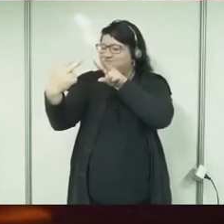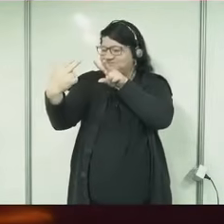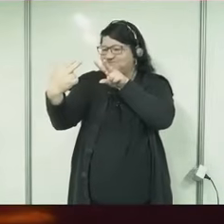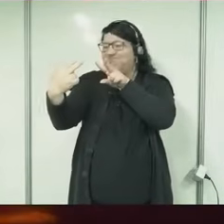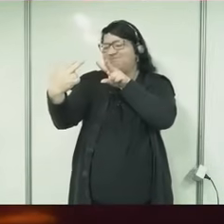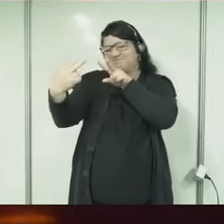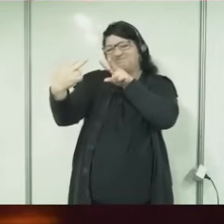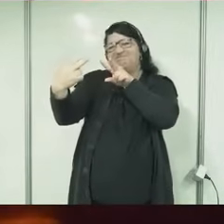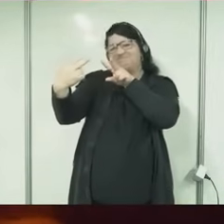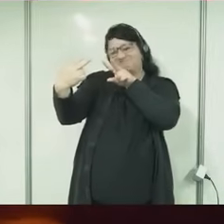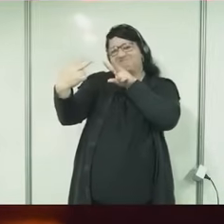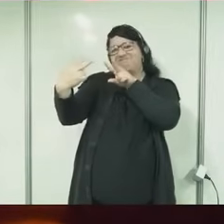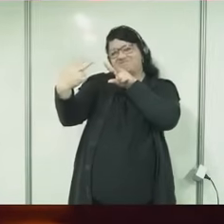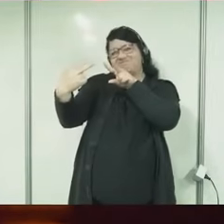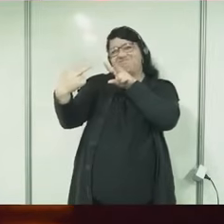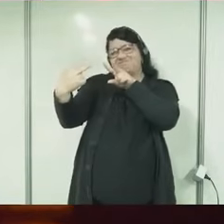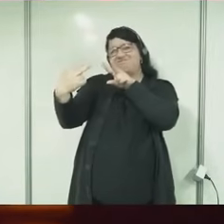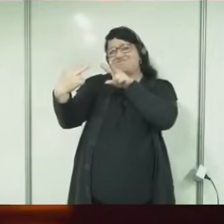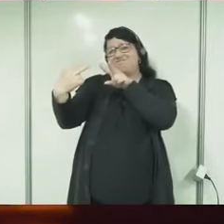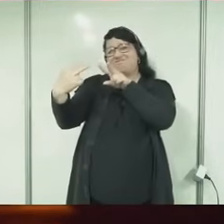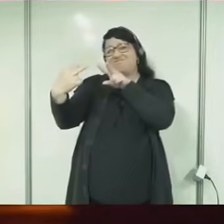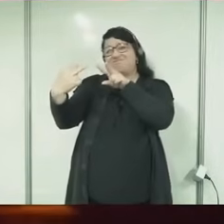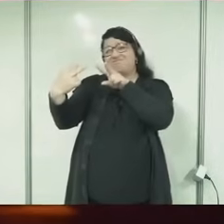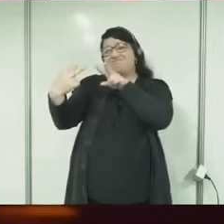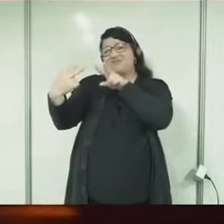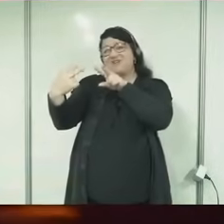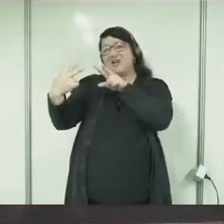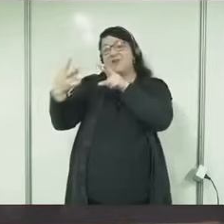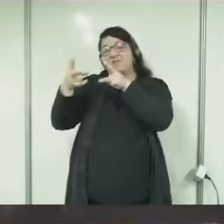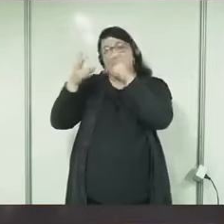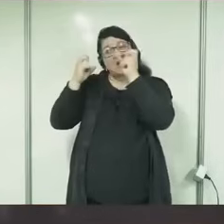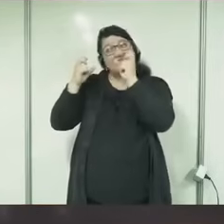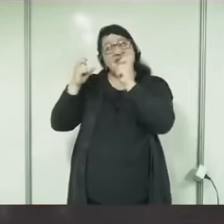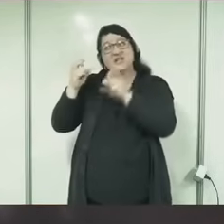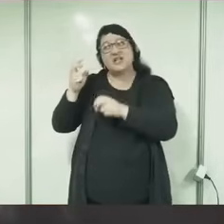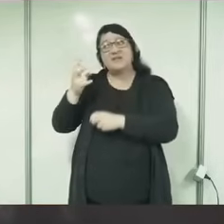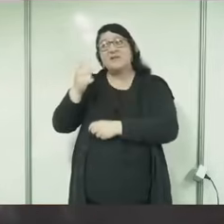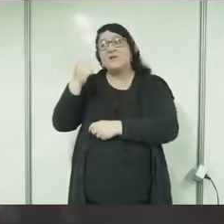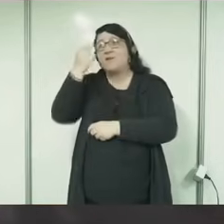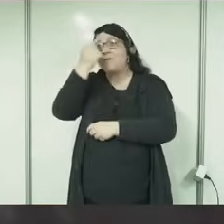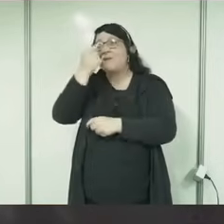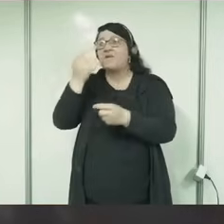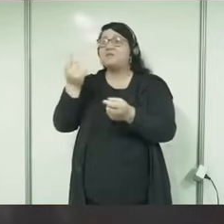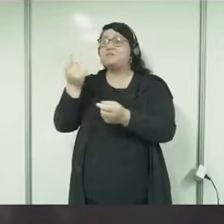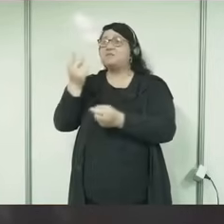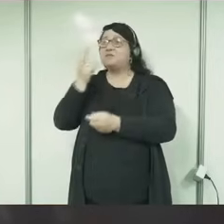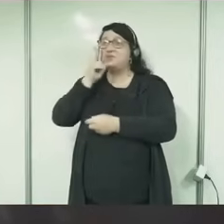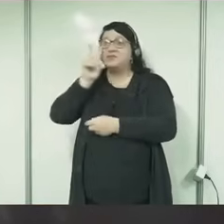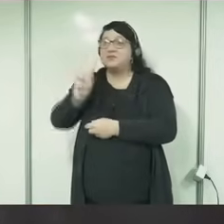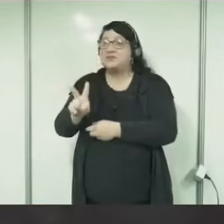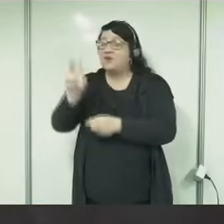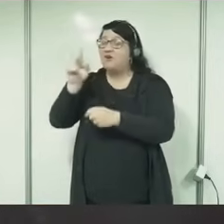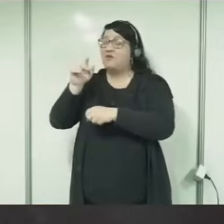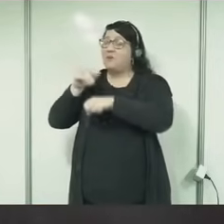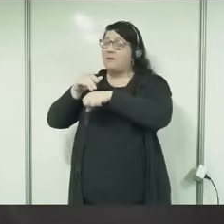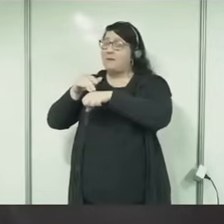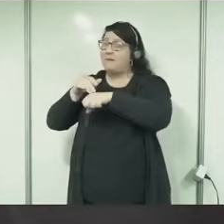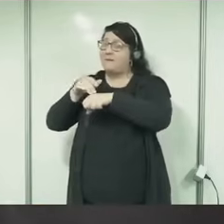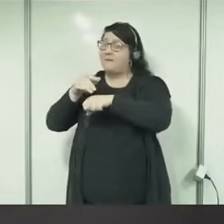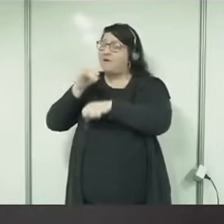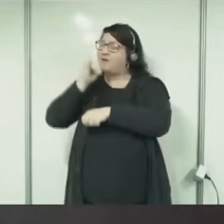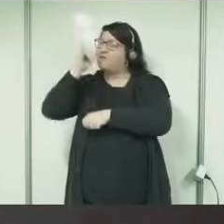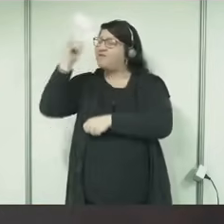Falam mais que você. Você está tão quieta e triste.